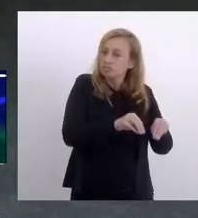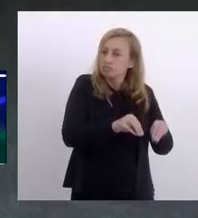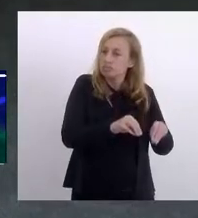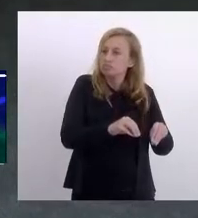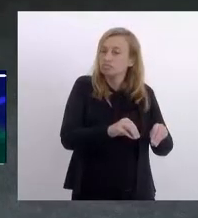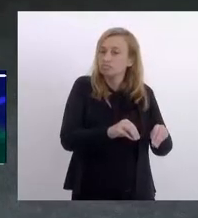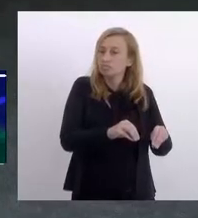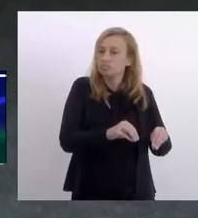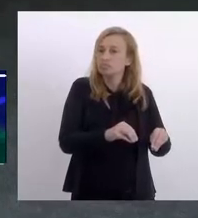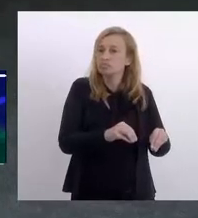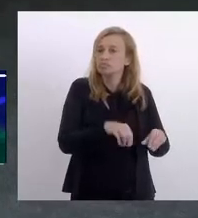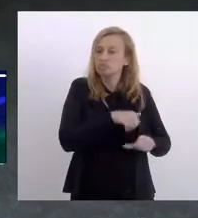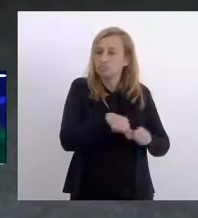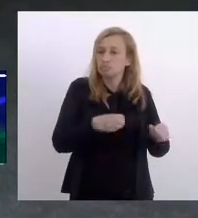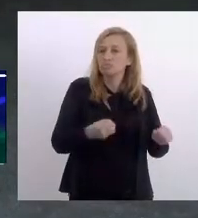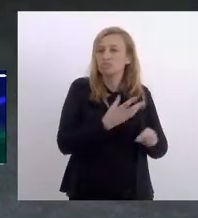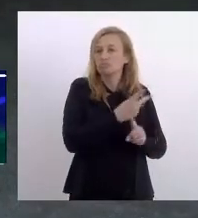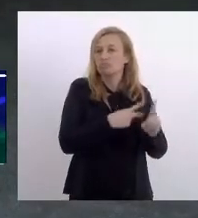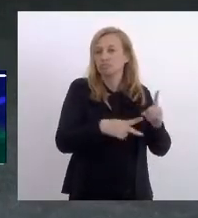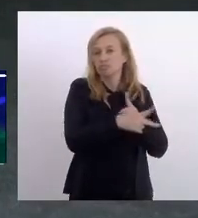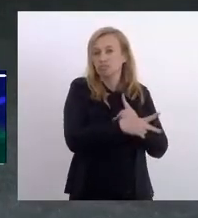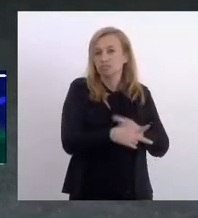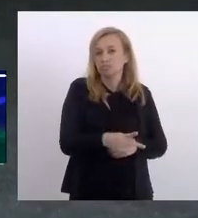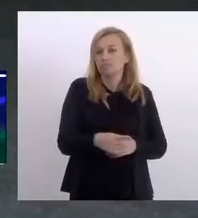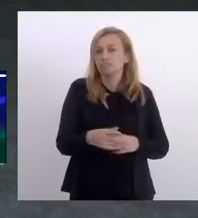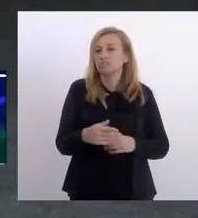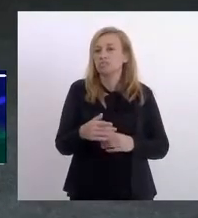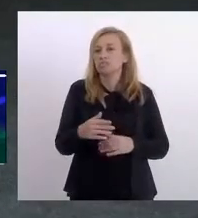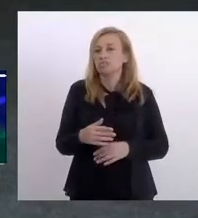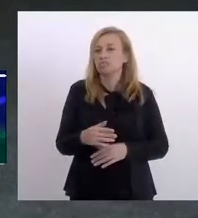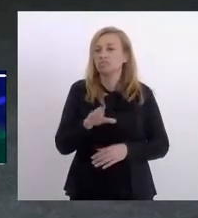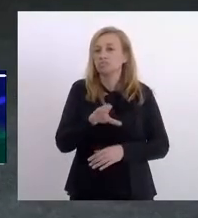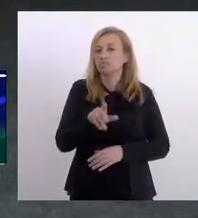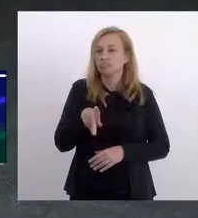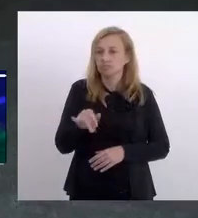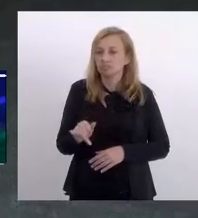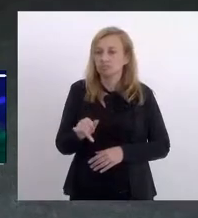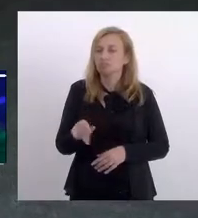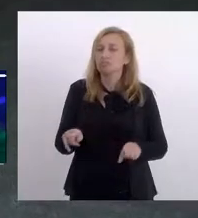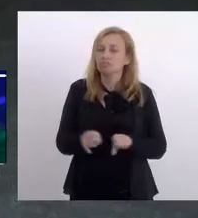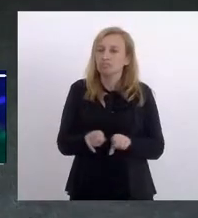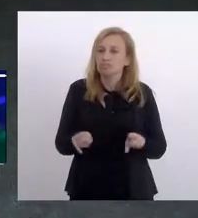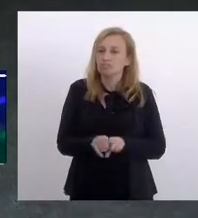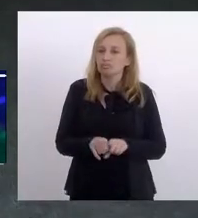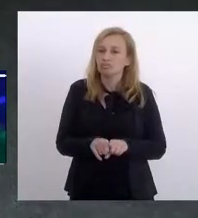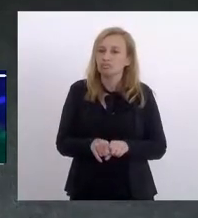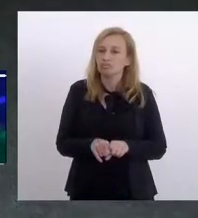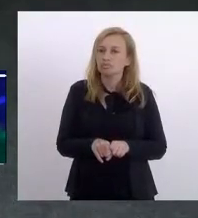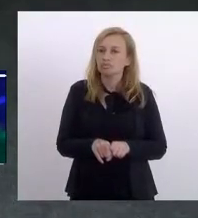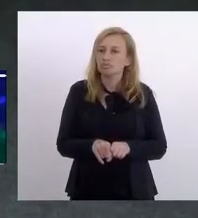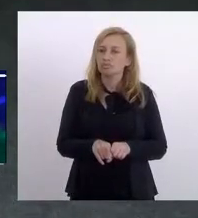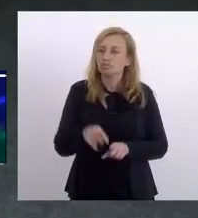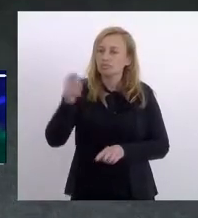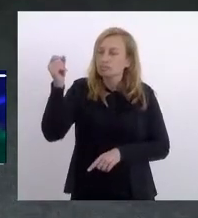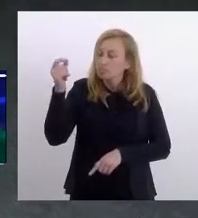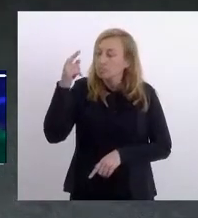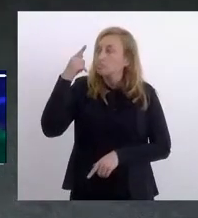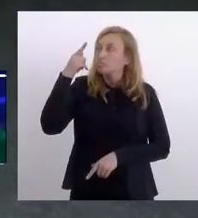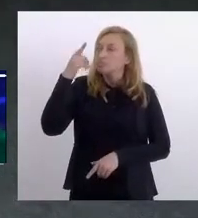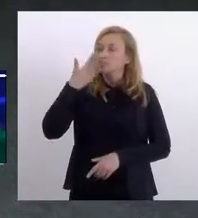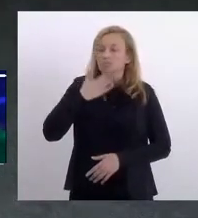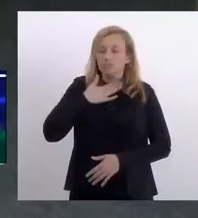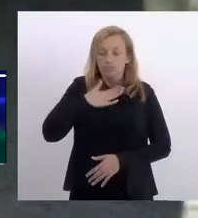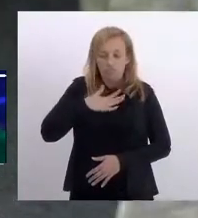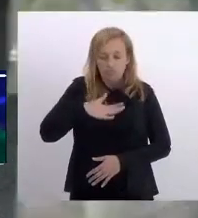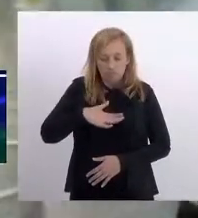prejudicados pela reforma da Previdência tenham, a partir da CPI, também um respiro de